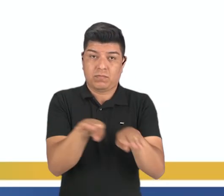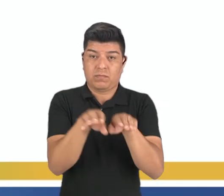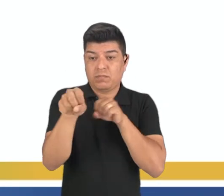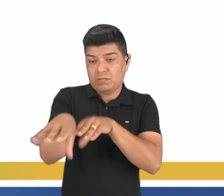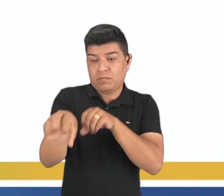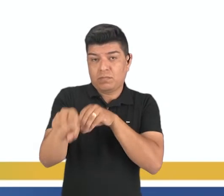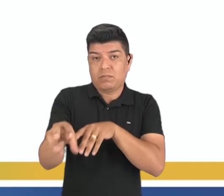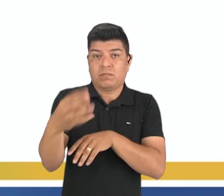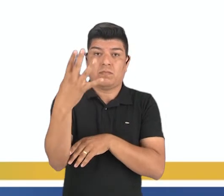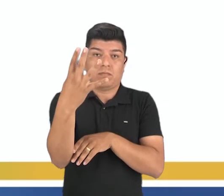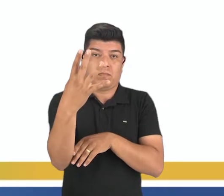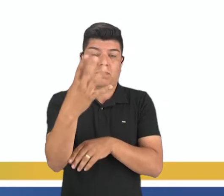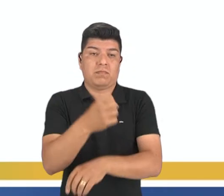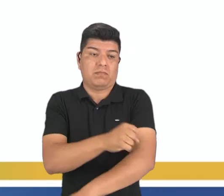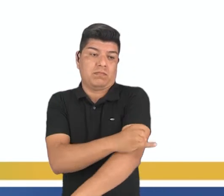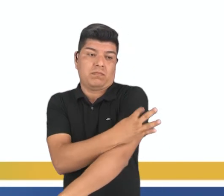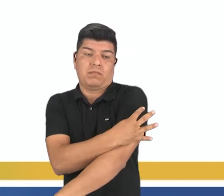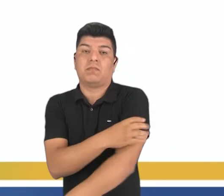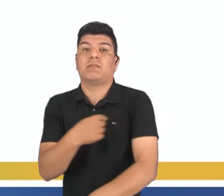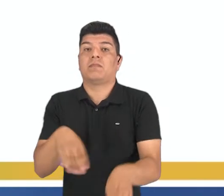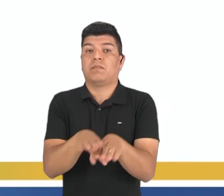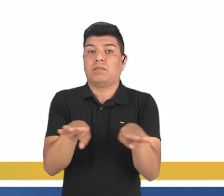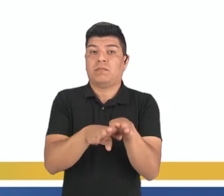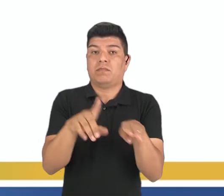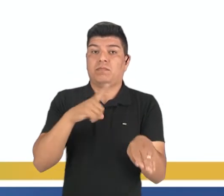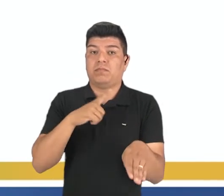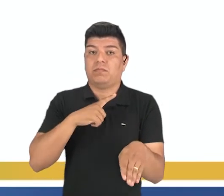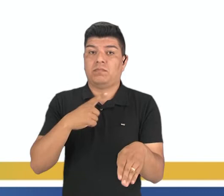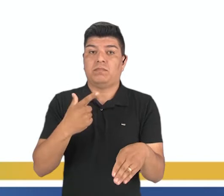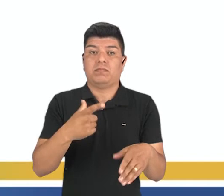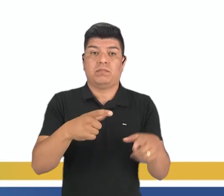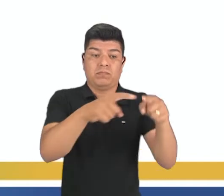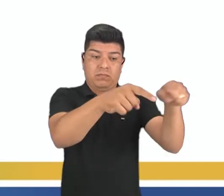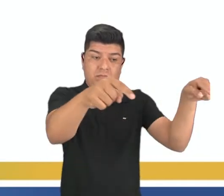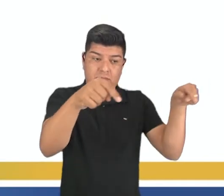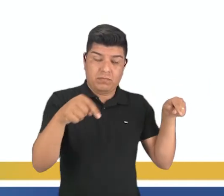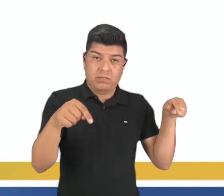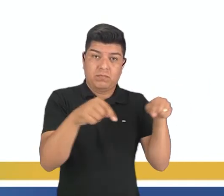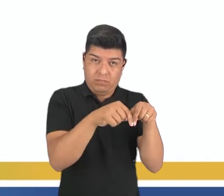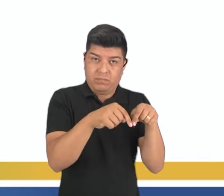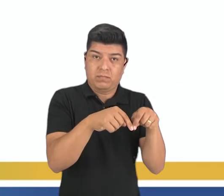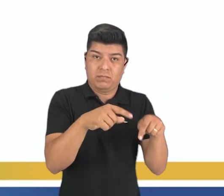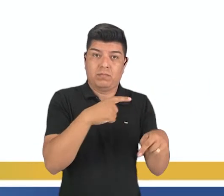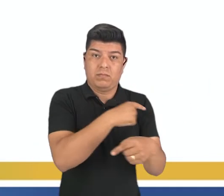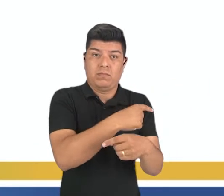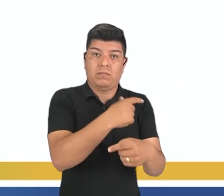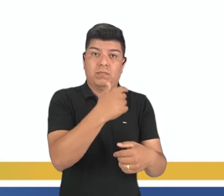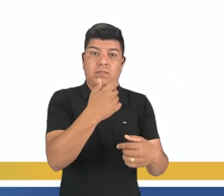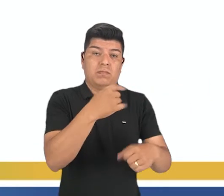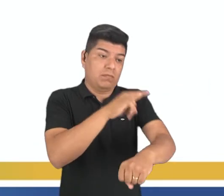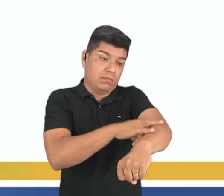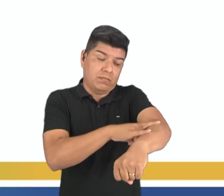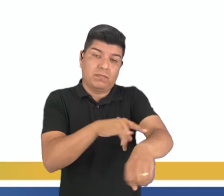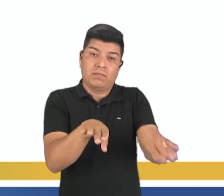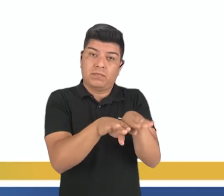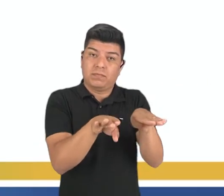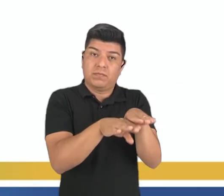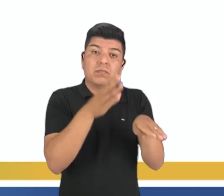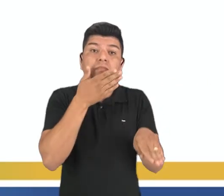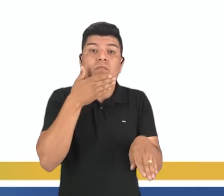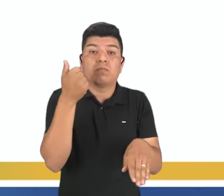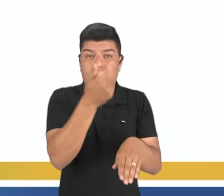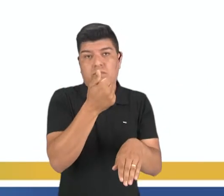as 4 séries iniciais. Havia também um pequeno pátio entre as salas e, é claro, o banheiro, ou